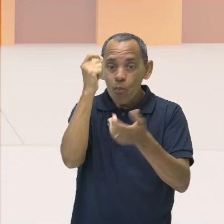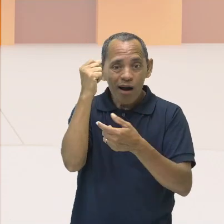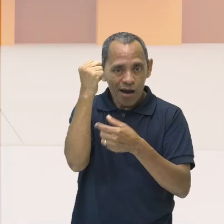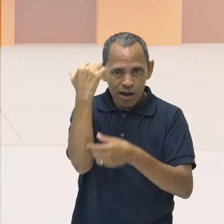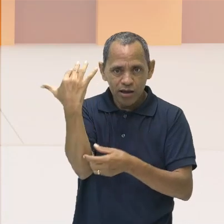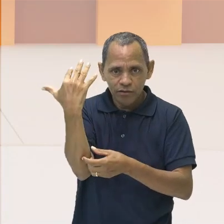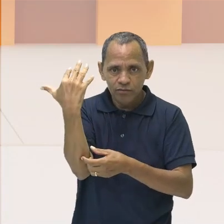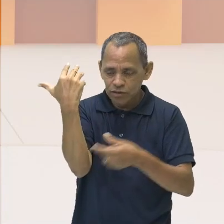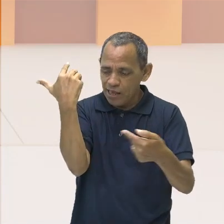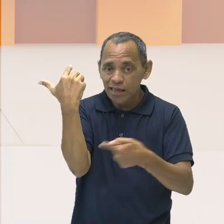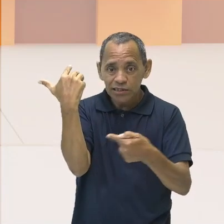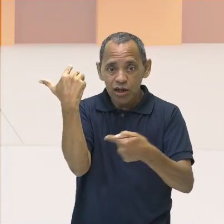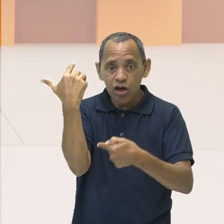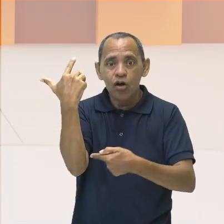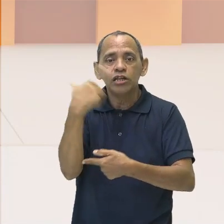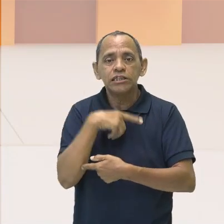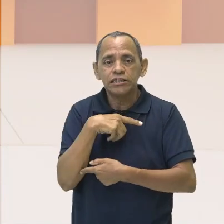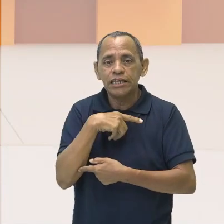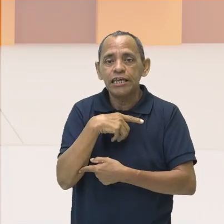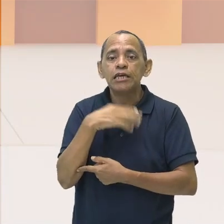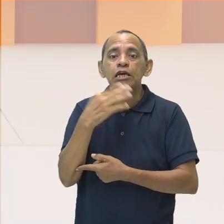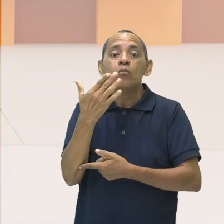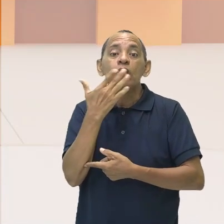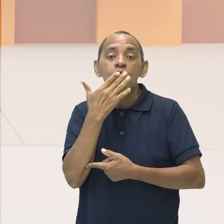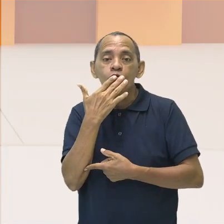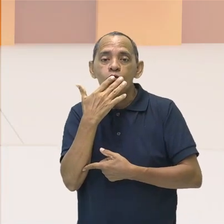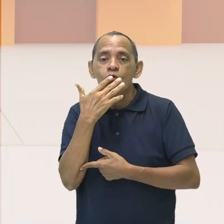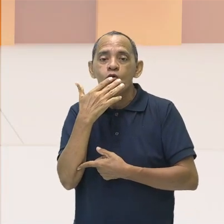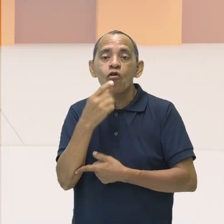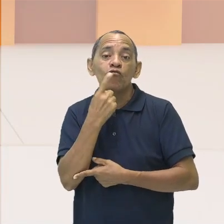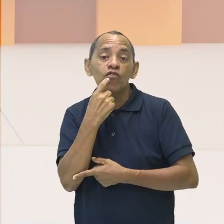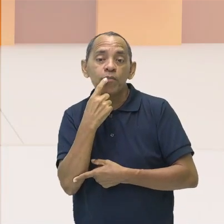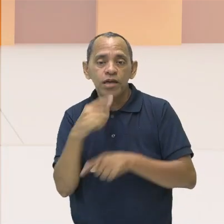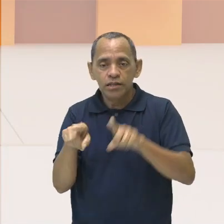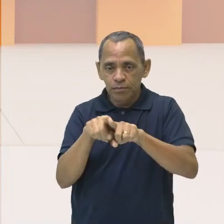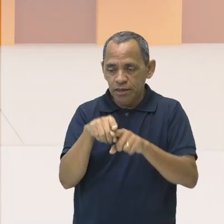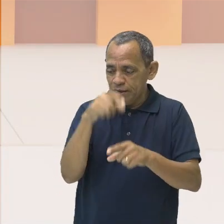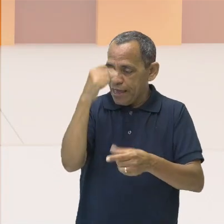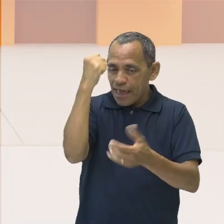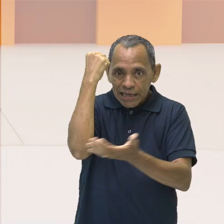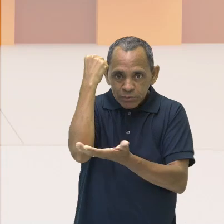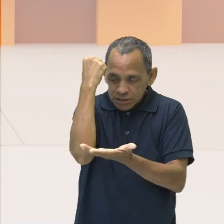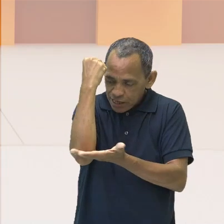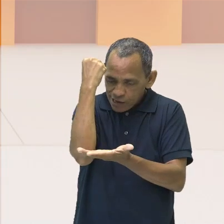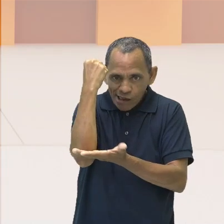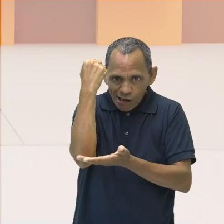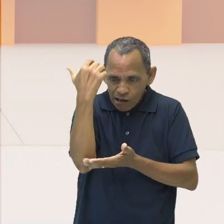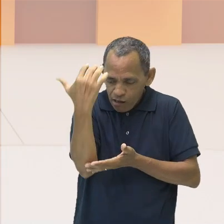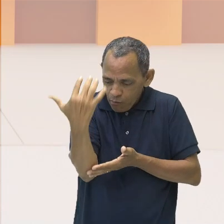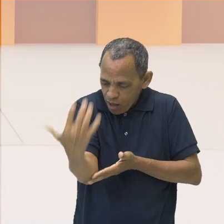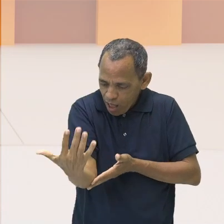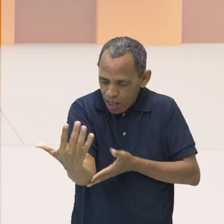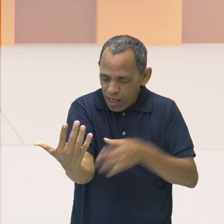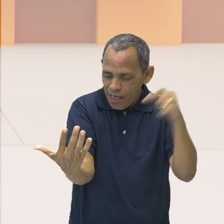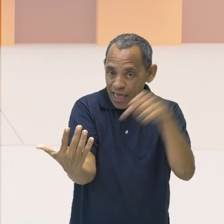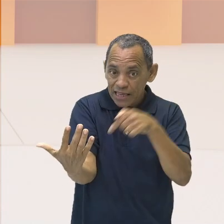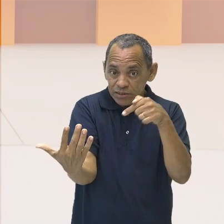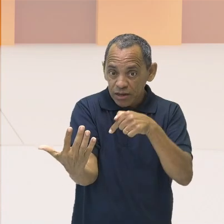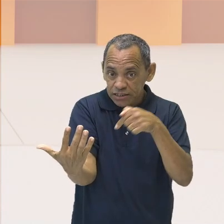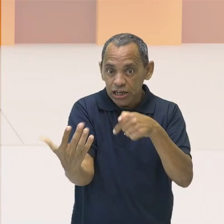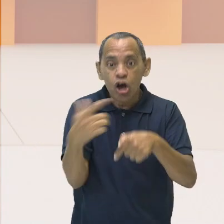observem que nessa árvore ela tem um tom avermelhado, e esse produto retirado dessa madeira, que era uma